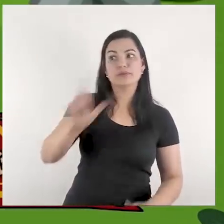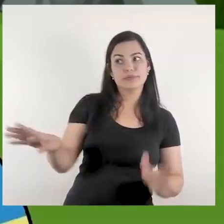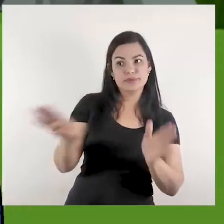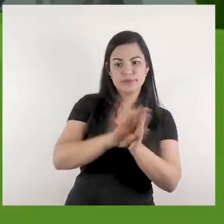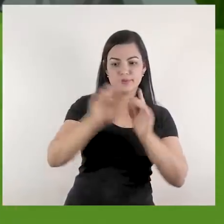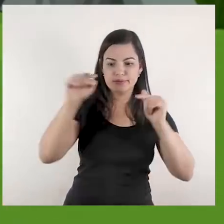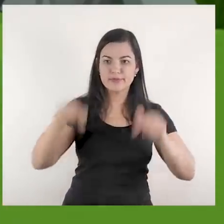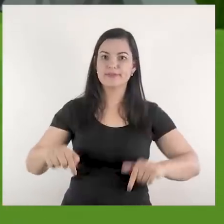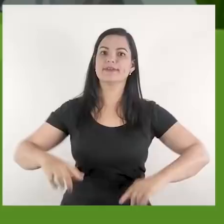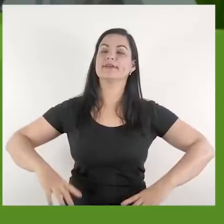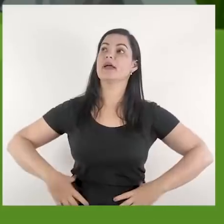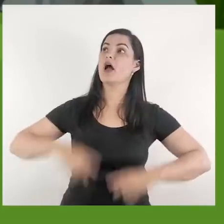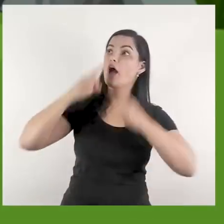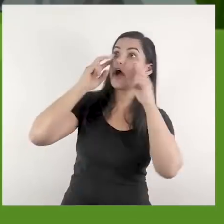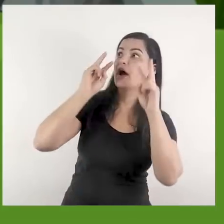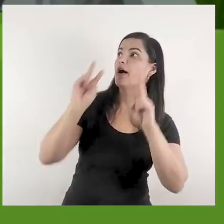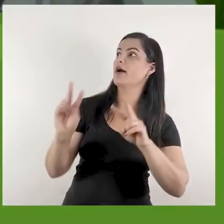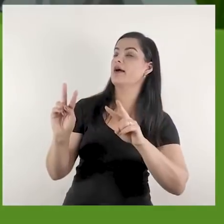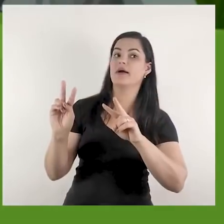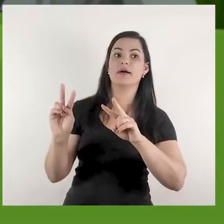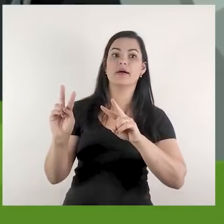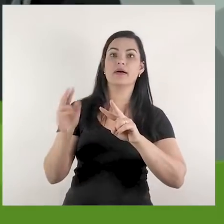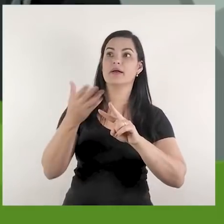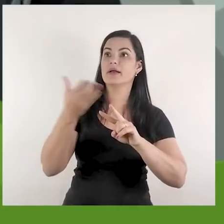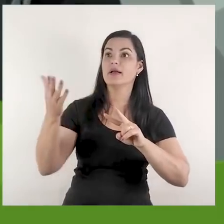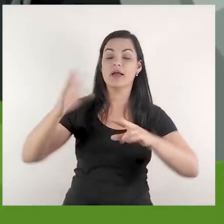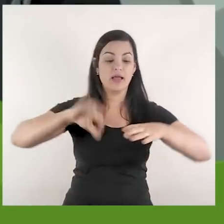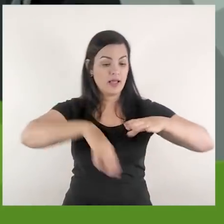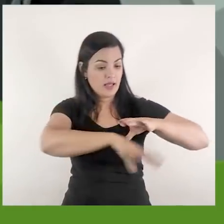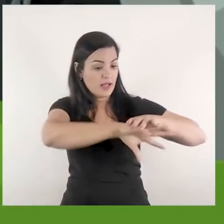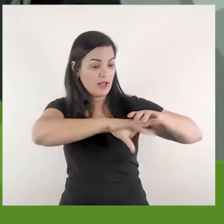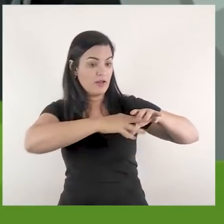chegar. Olha! A caverna!